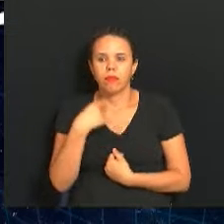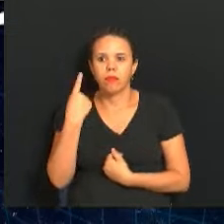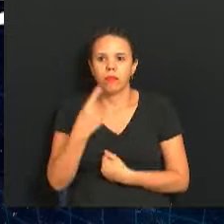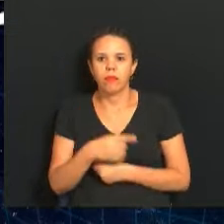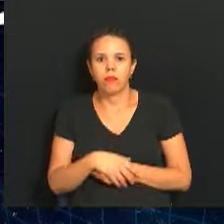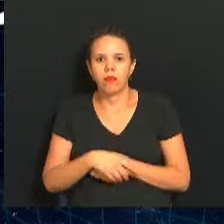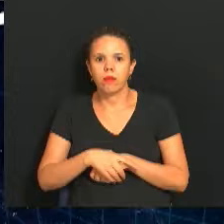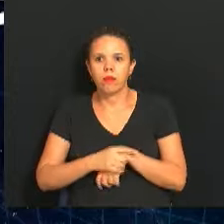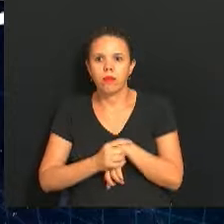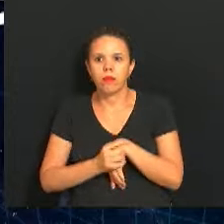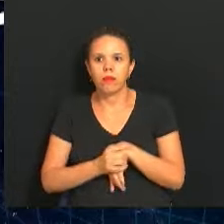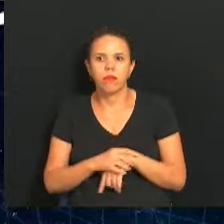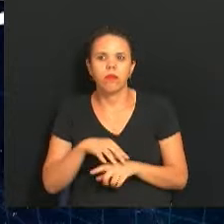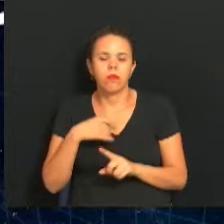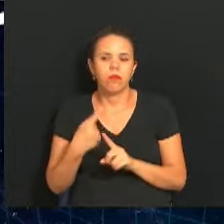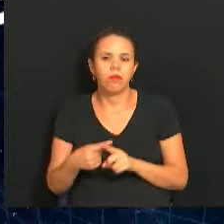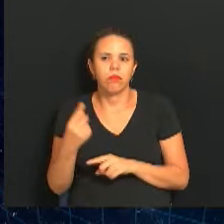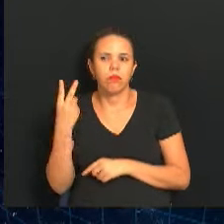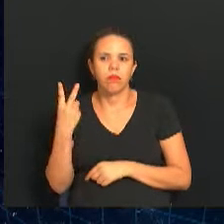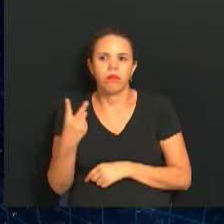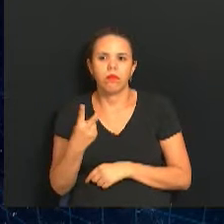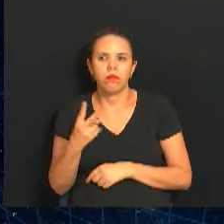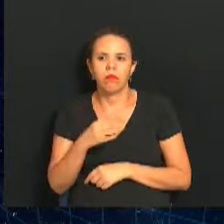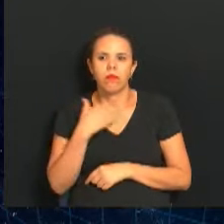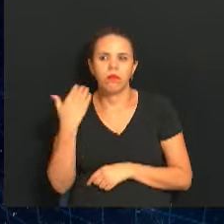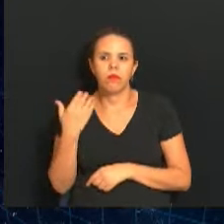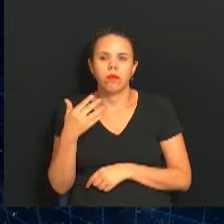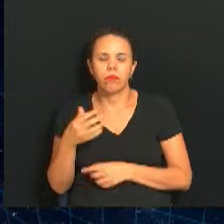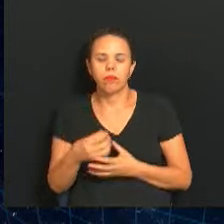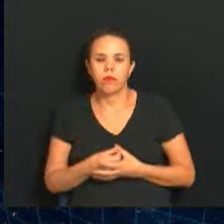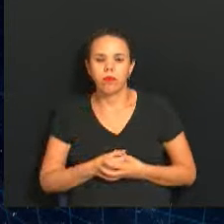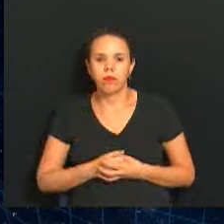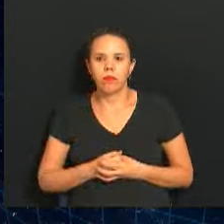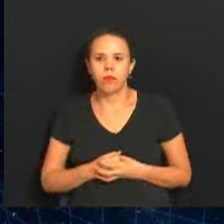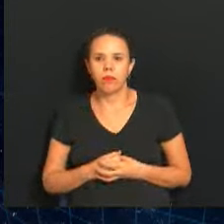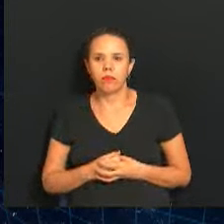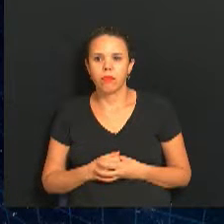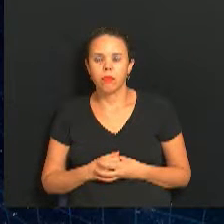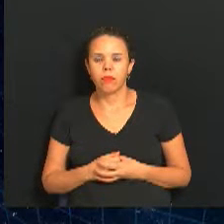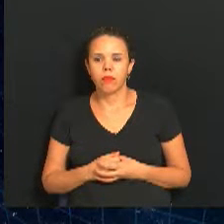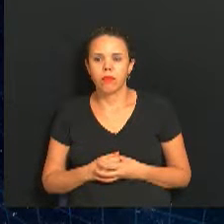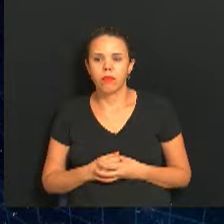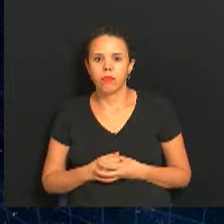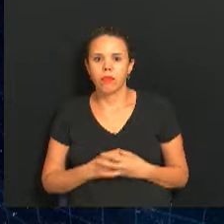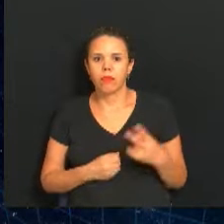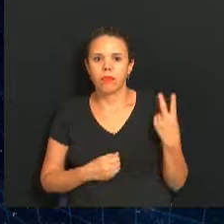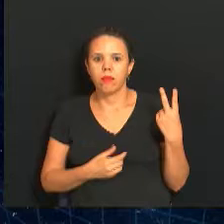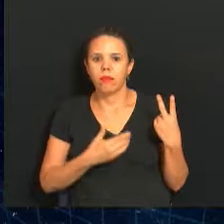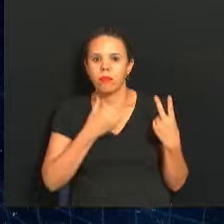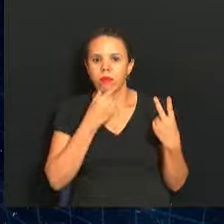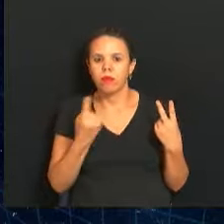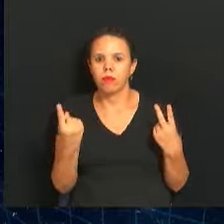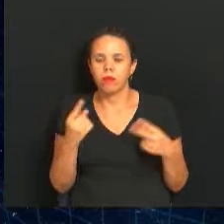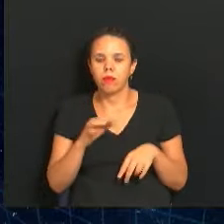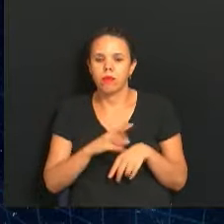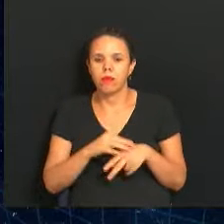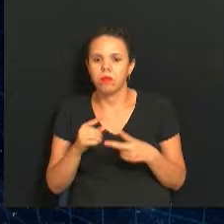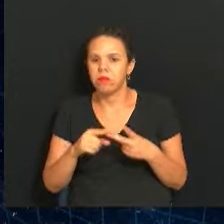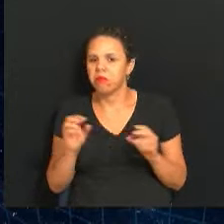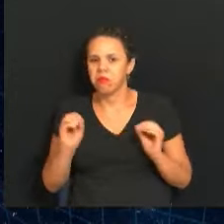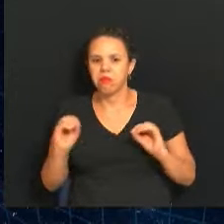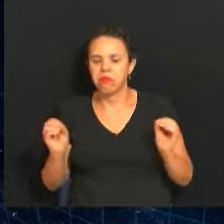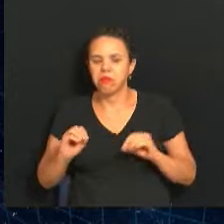horas, mais 2 óbitos registrados, 2 homens, um com comorbidade, o outro